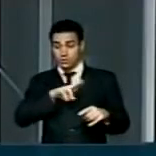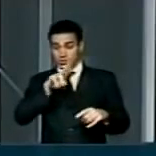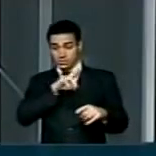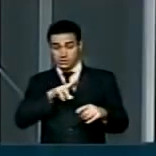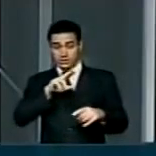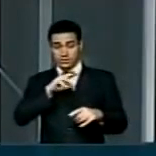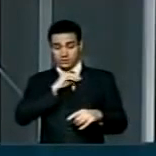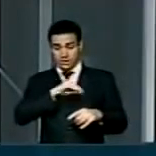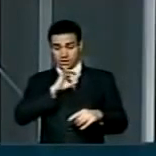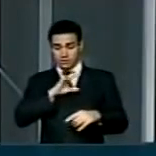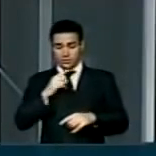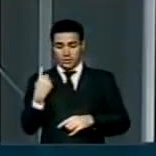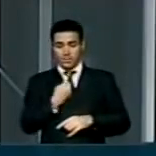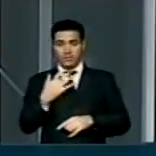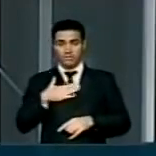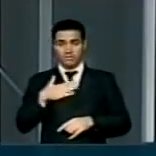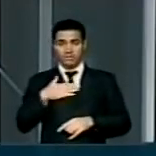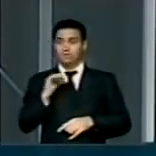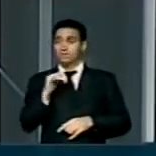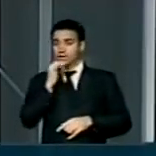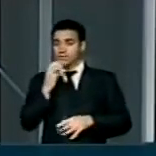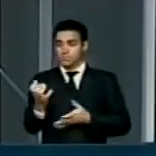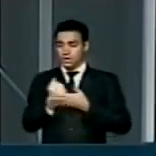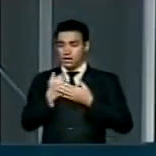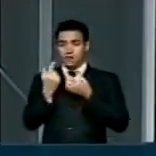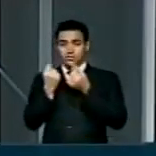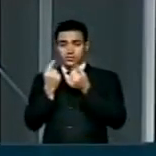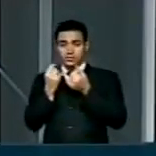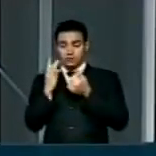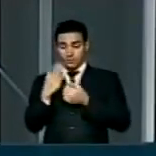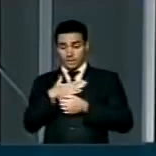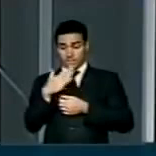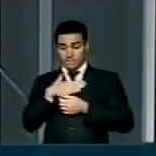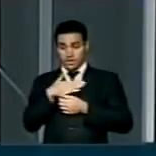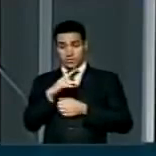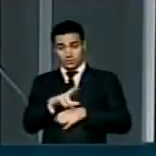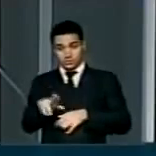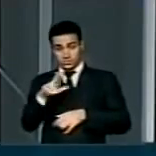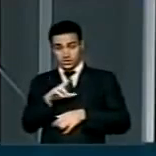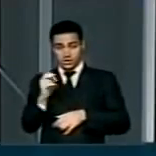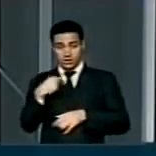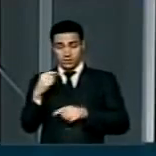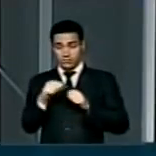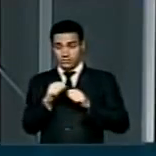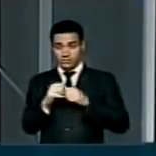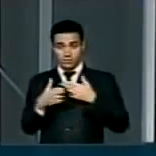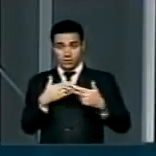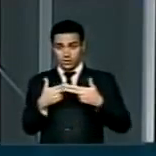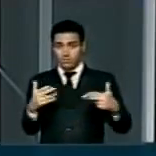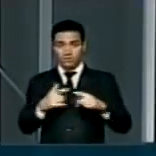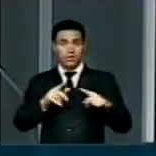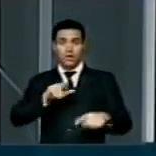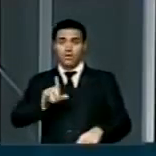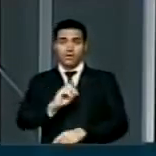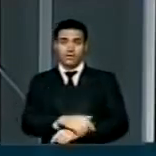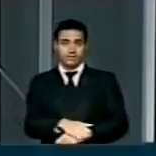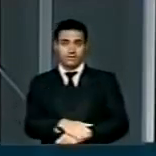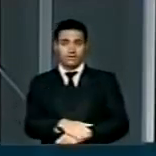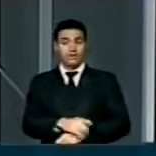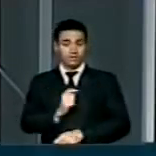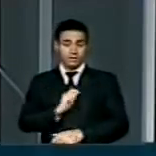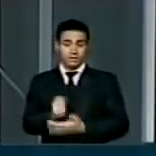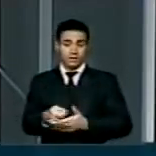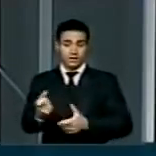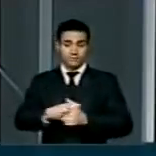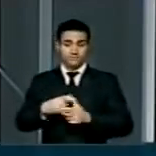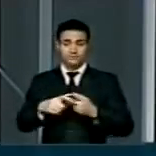para nós, se eu pegasse esse dinheiro, esse recurso, só para mim, faço dele o que eu quiser, mas não é. Tem as nossas despesas,